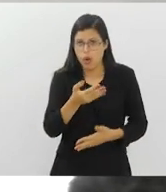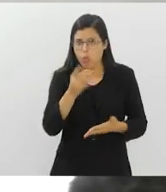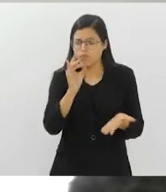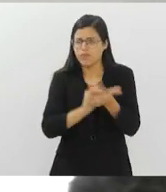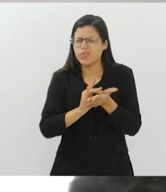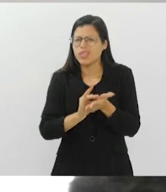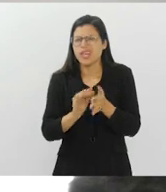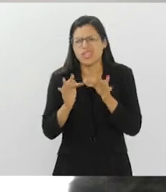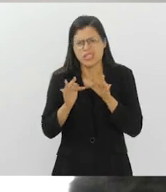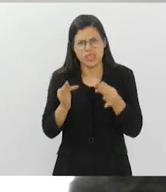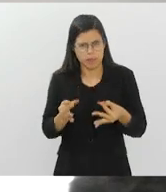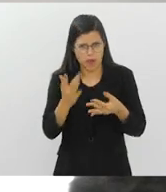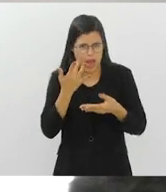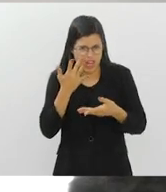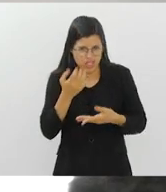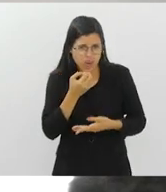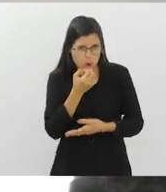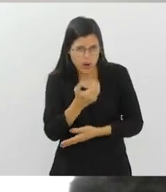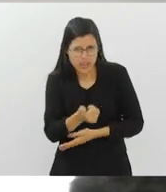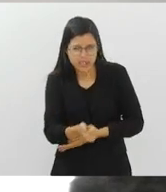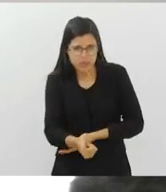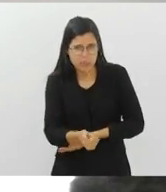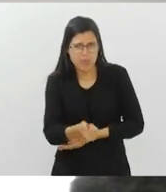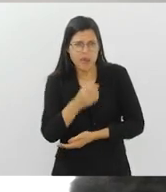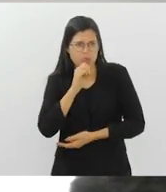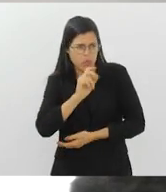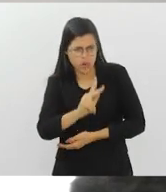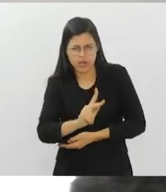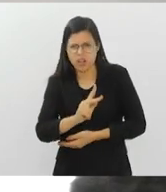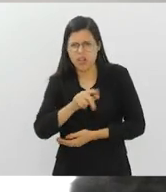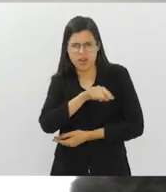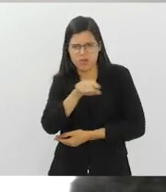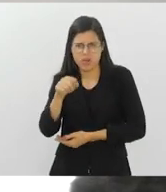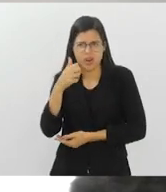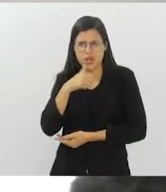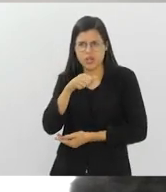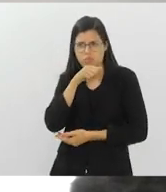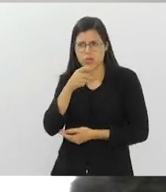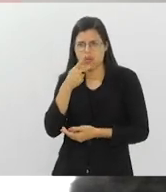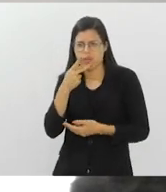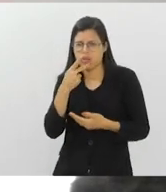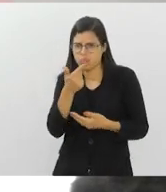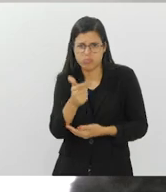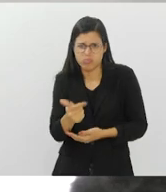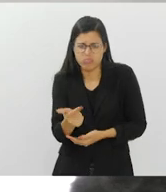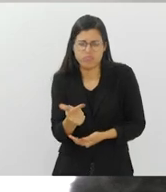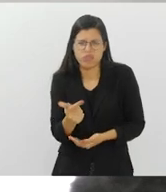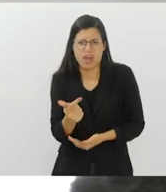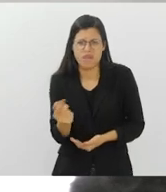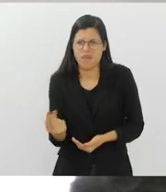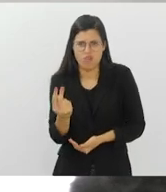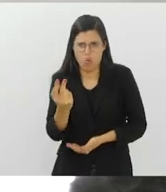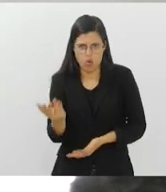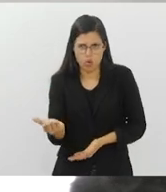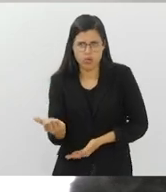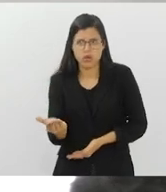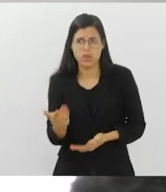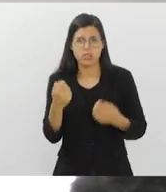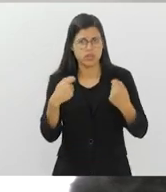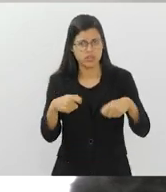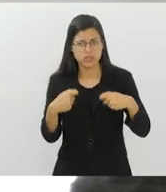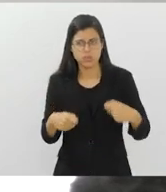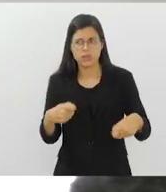tudo certo nos planos de saúde? O que elas estão falando aqui não tem valor nenhum? E isso que a gente precisa estar